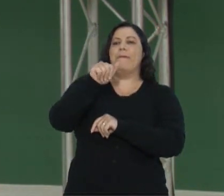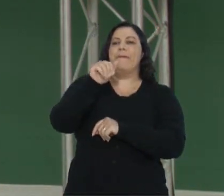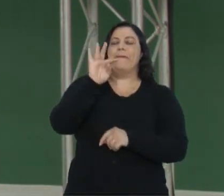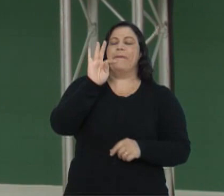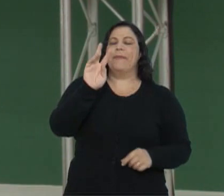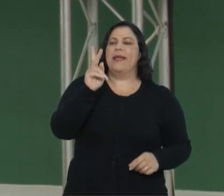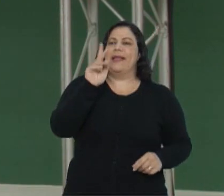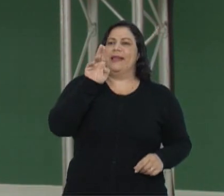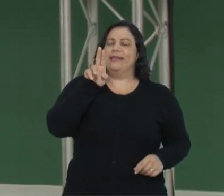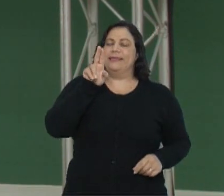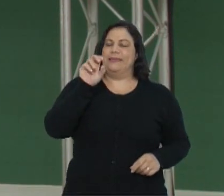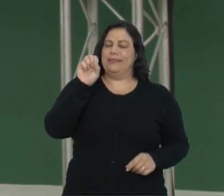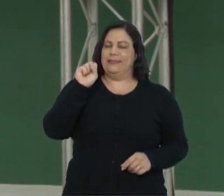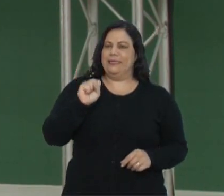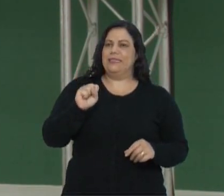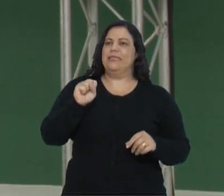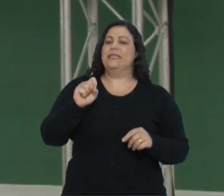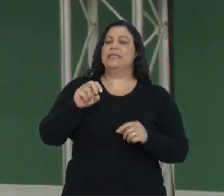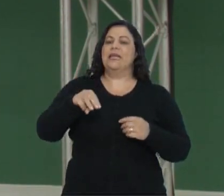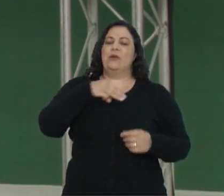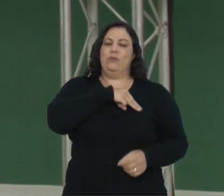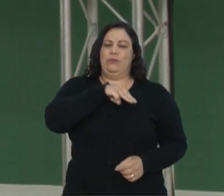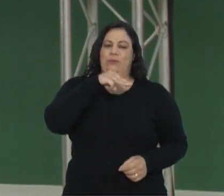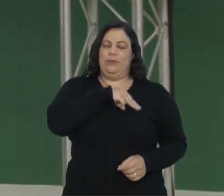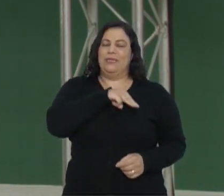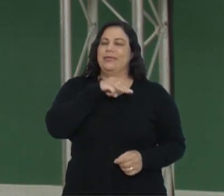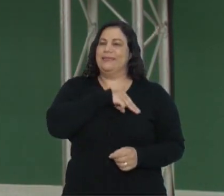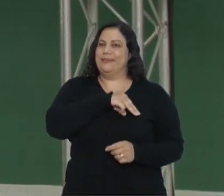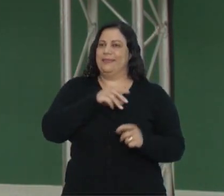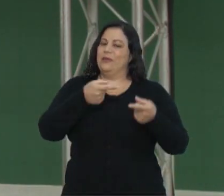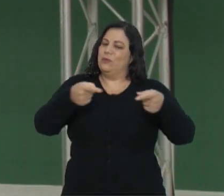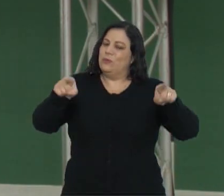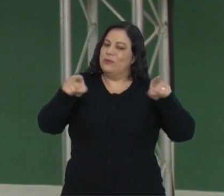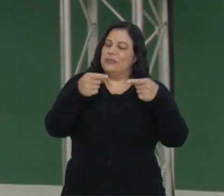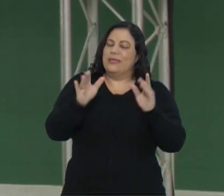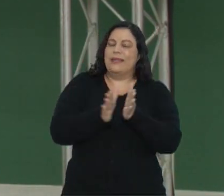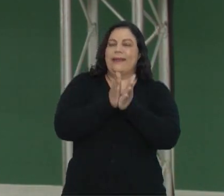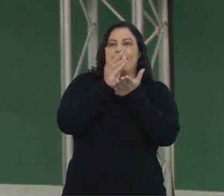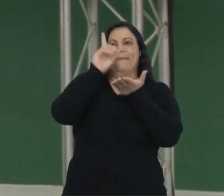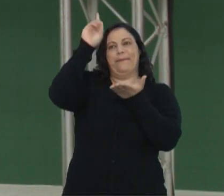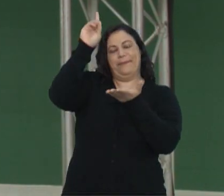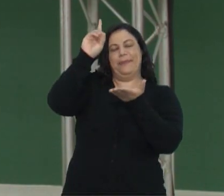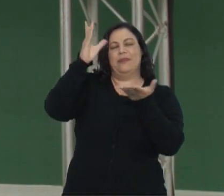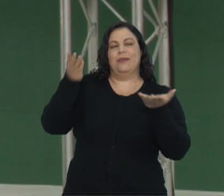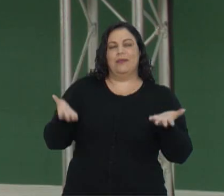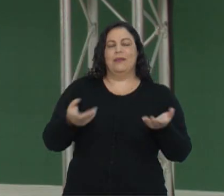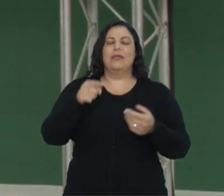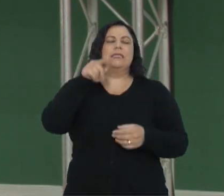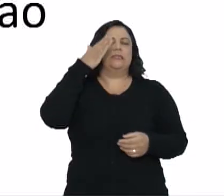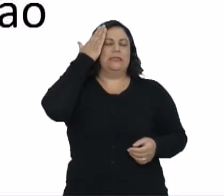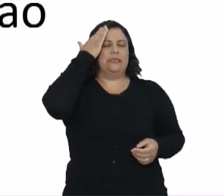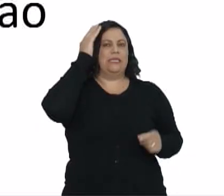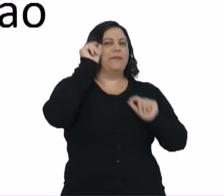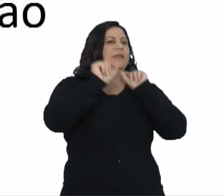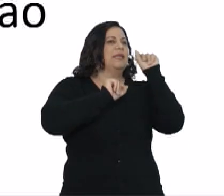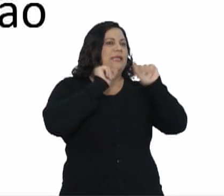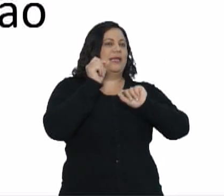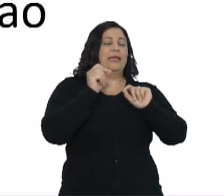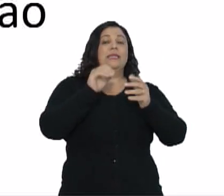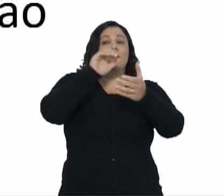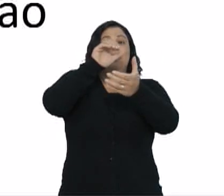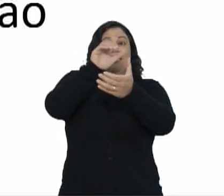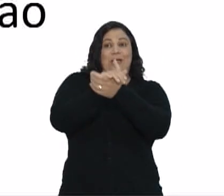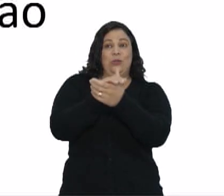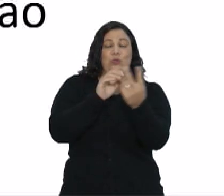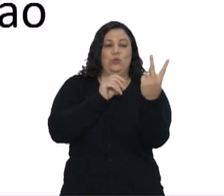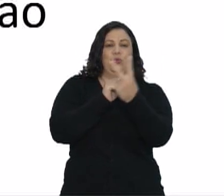Mateus, que coloca ele de novo no auge e a gente sabe quem é Bach hoje, né? Casou-se 2 vezes, né?